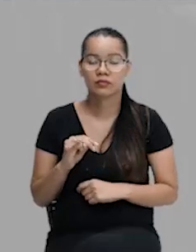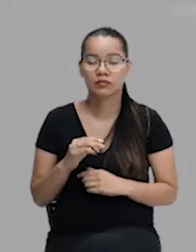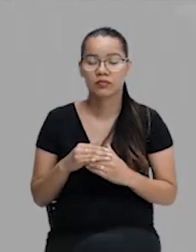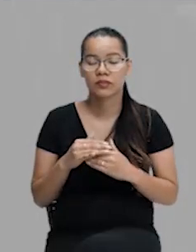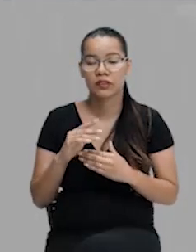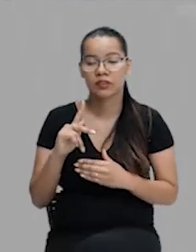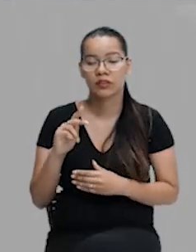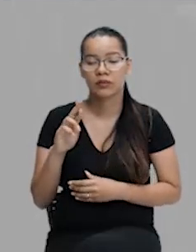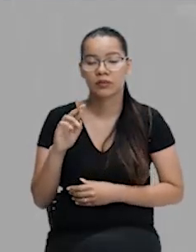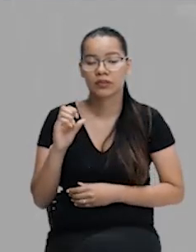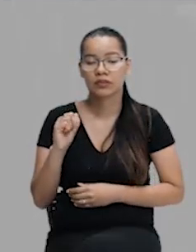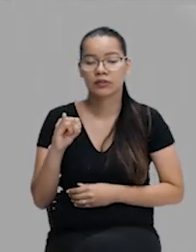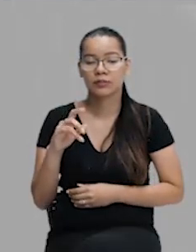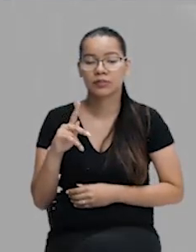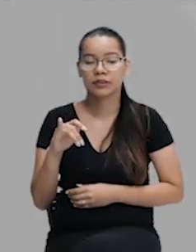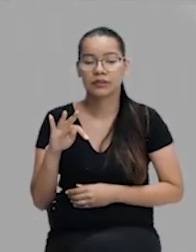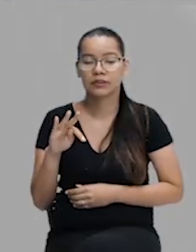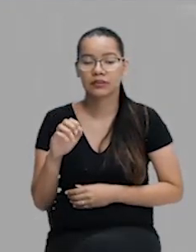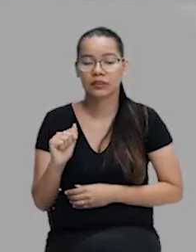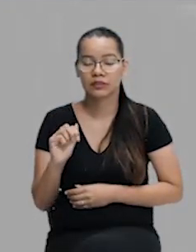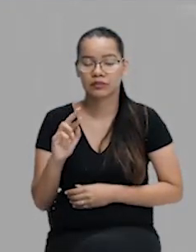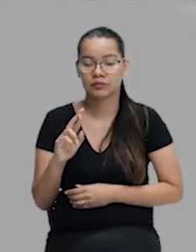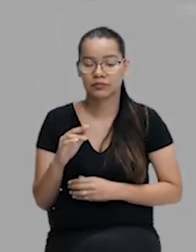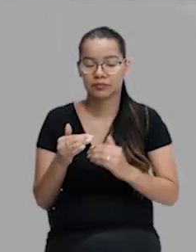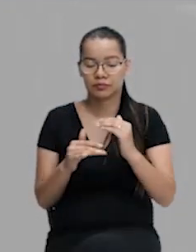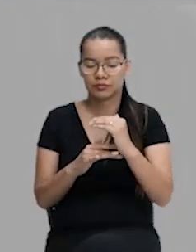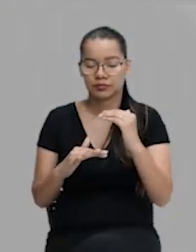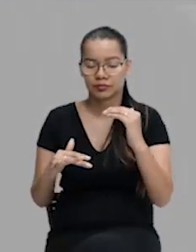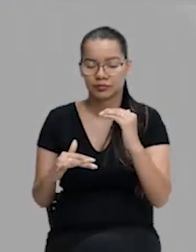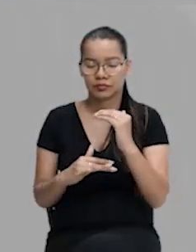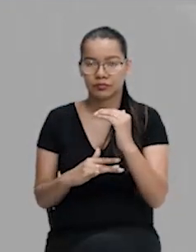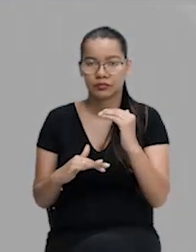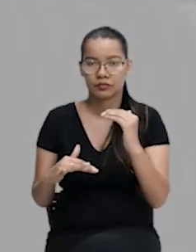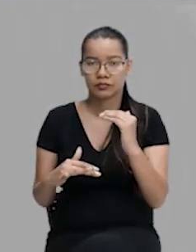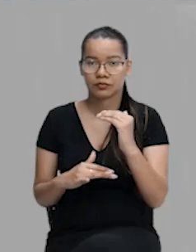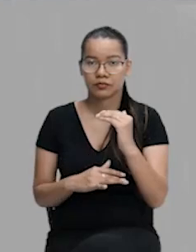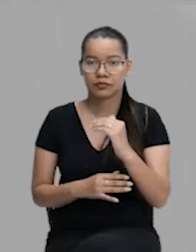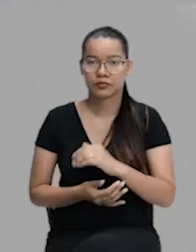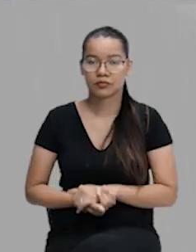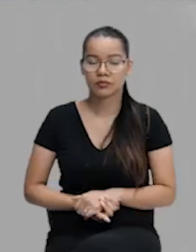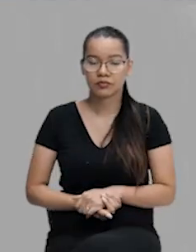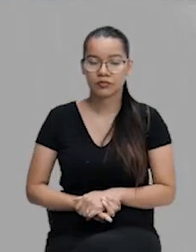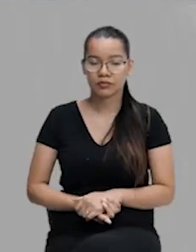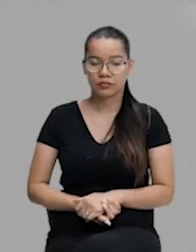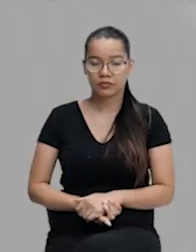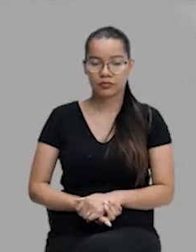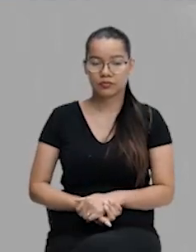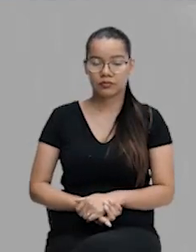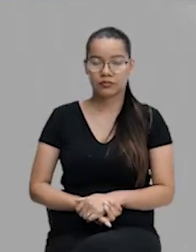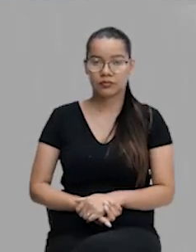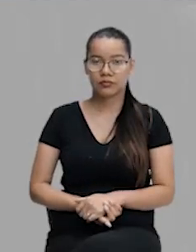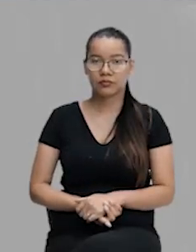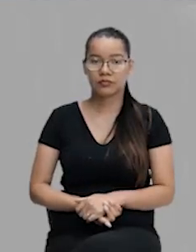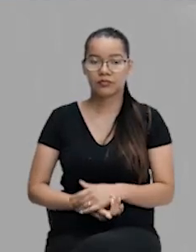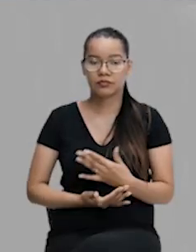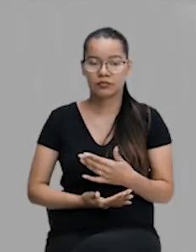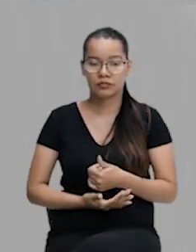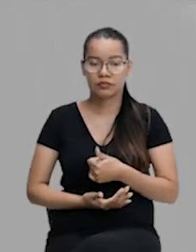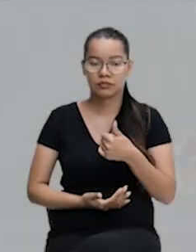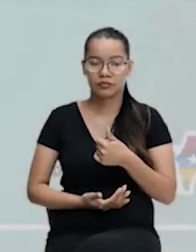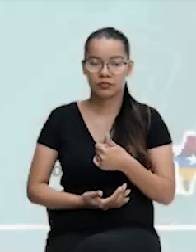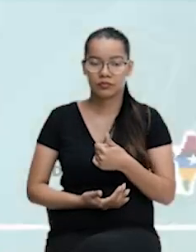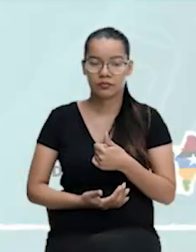do recipiente, ok? Vamos abordar cada uma dessas condições, turma. Então, primeira